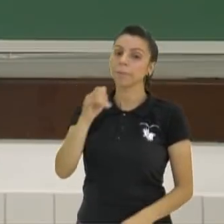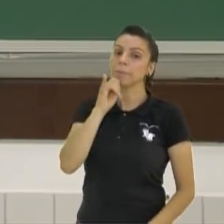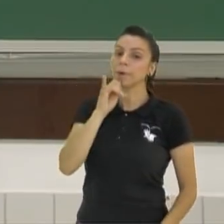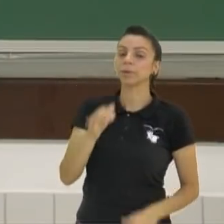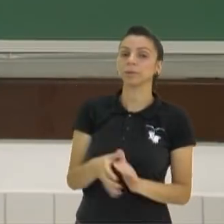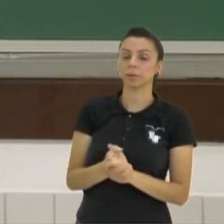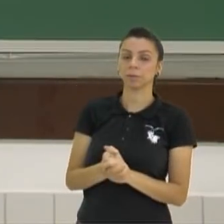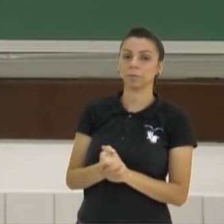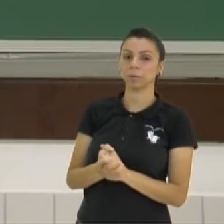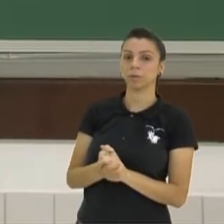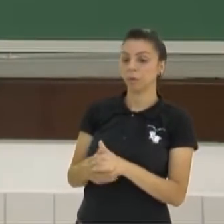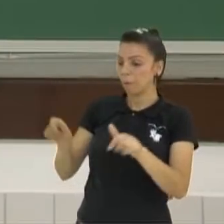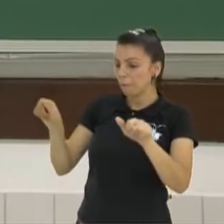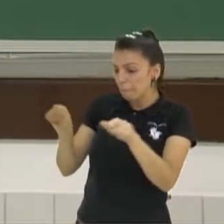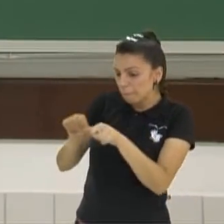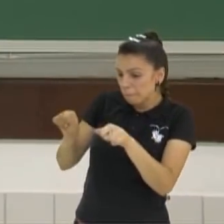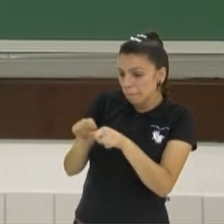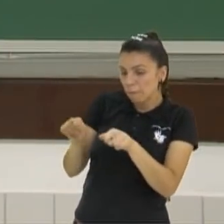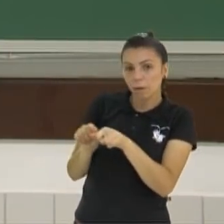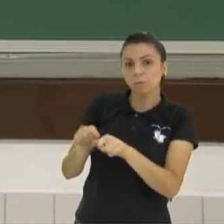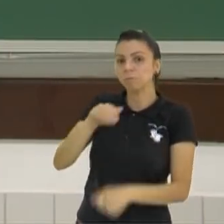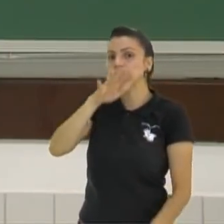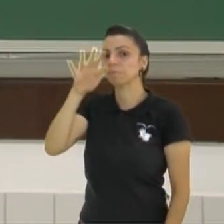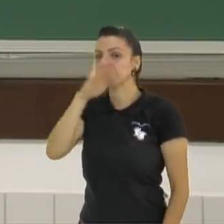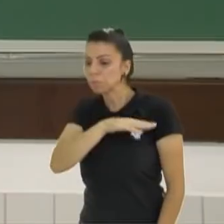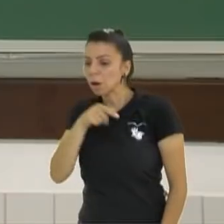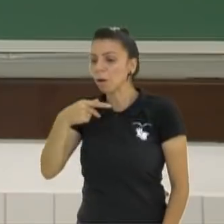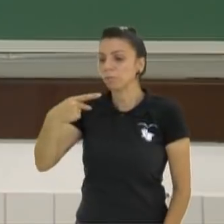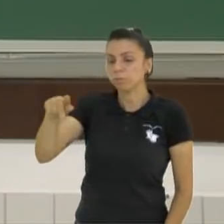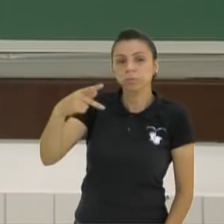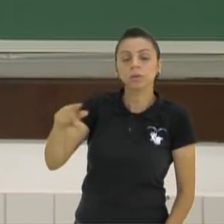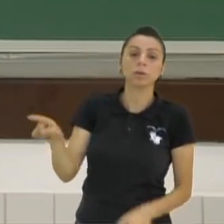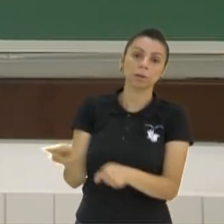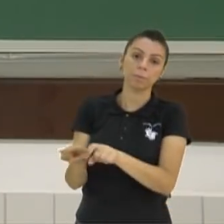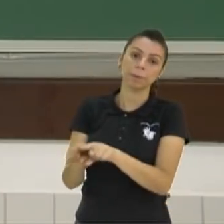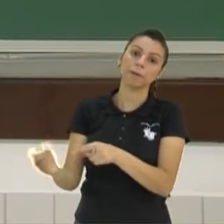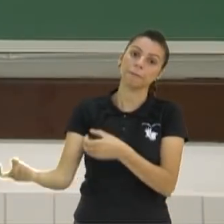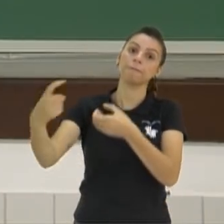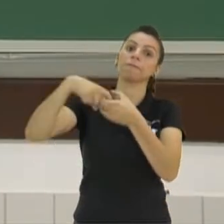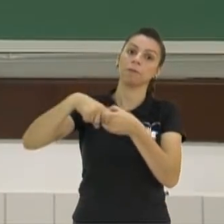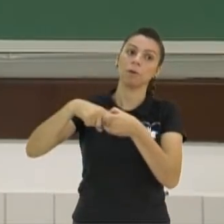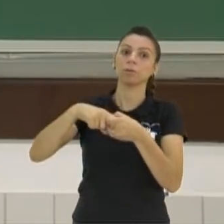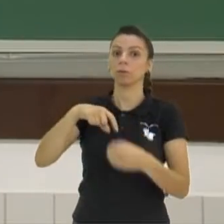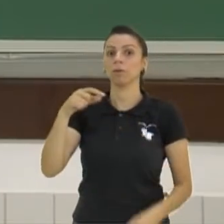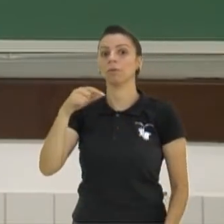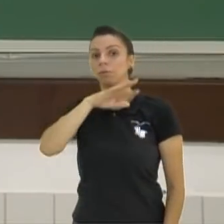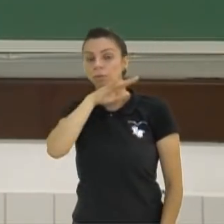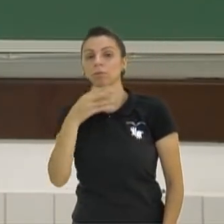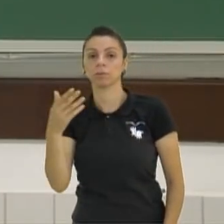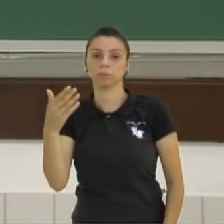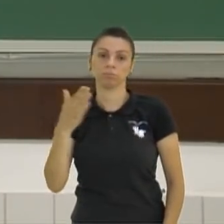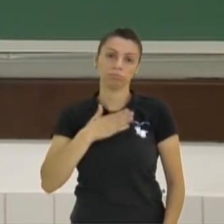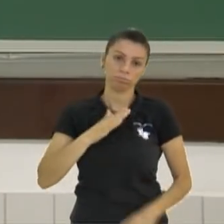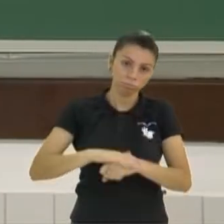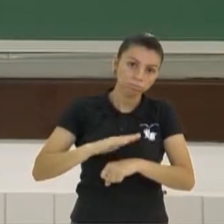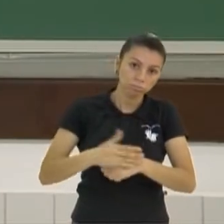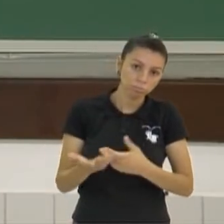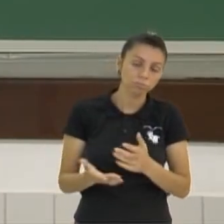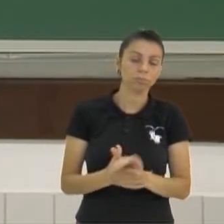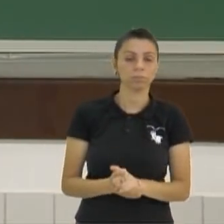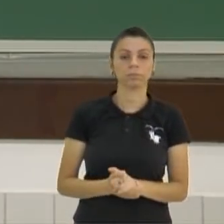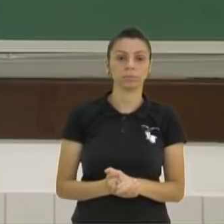outros também volta para mim numa lei de ação e reação. Agora vamos